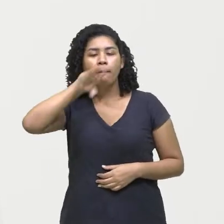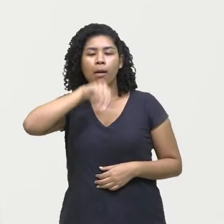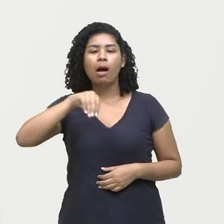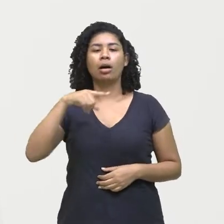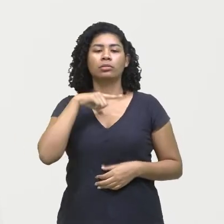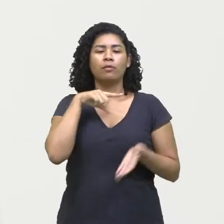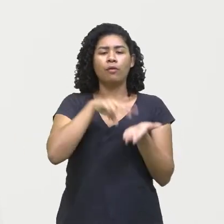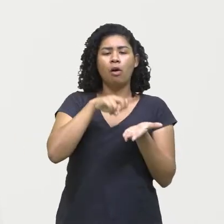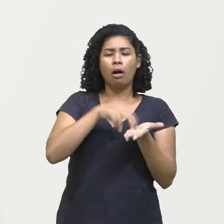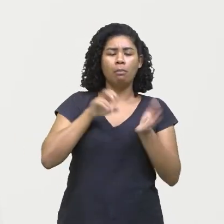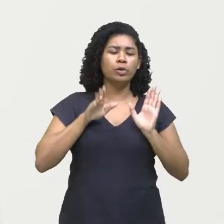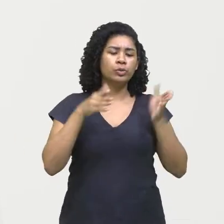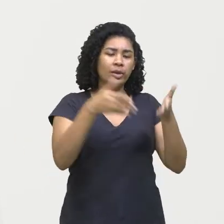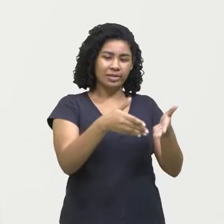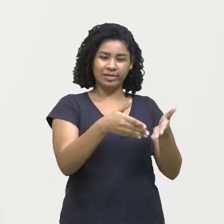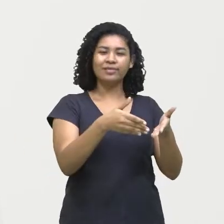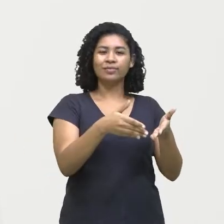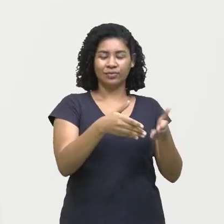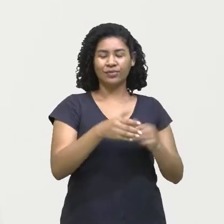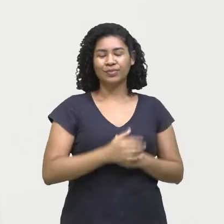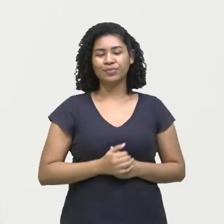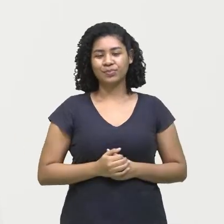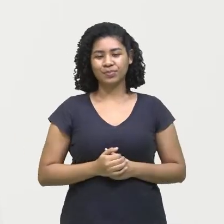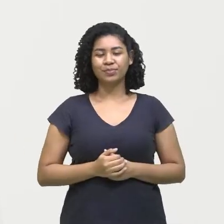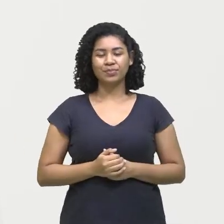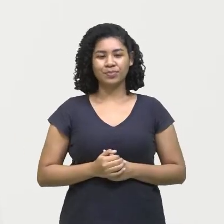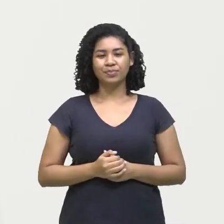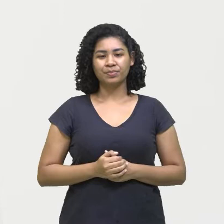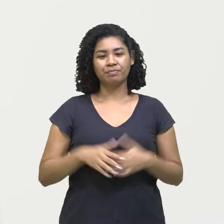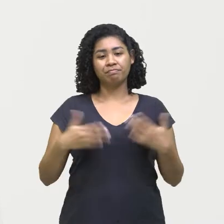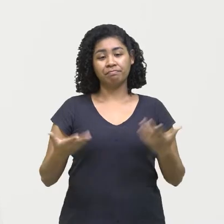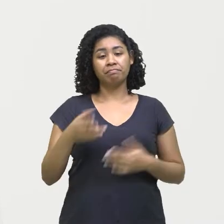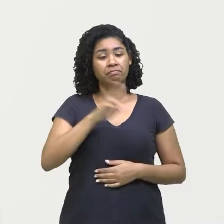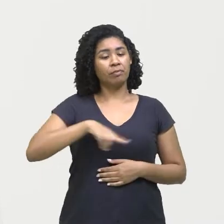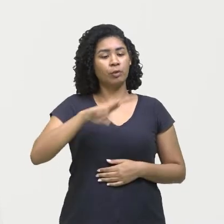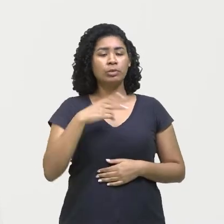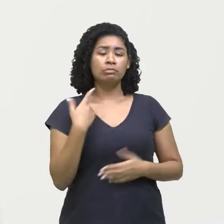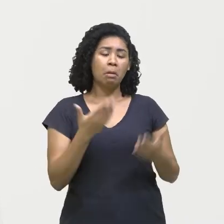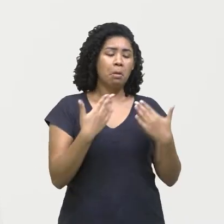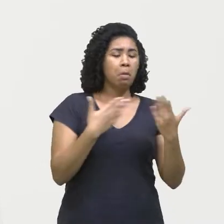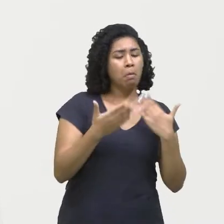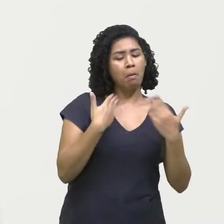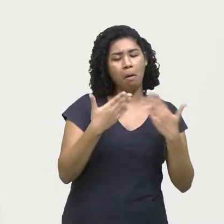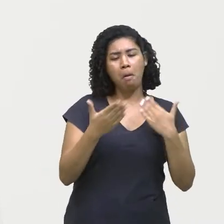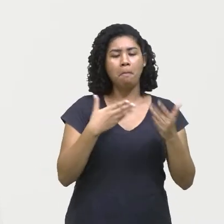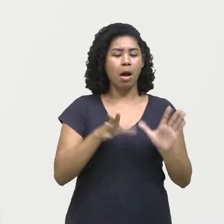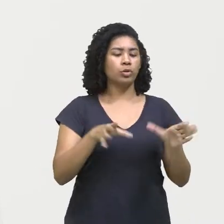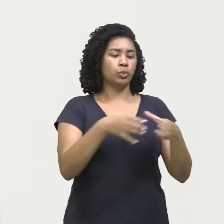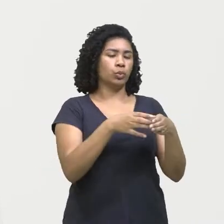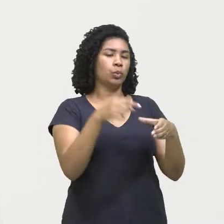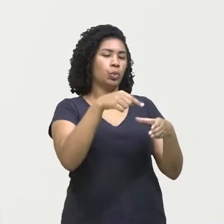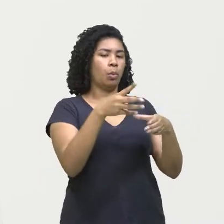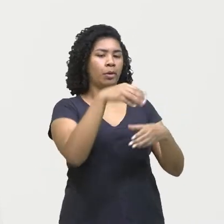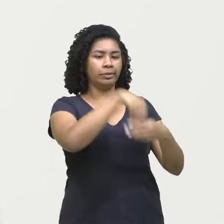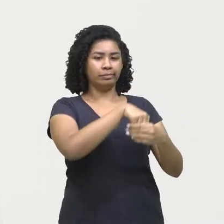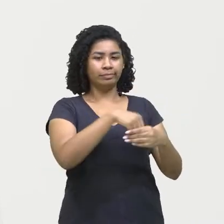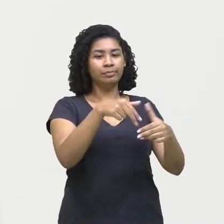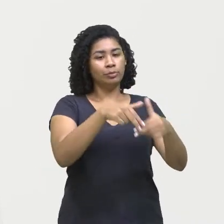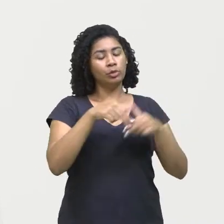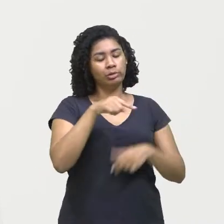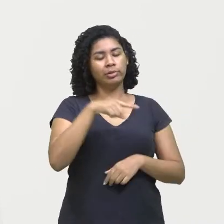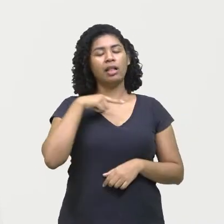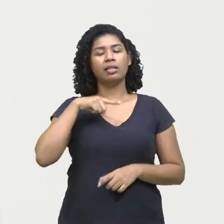vocabulário específico, não é? Que vão falar entre eles. Então, os grupos sociais também